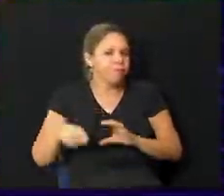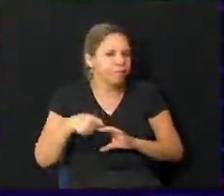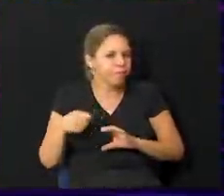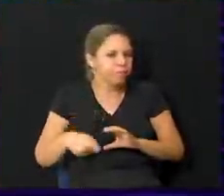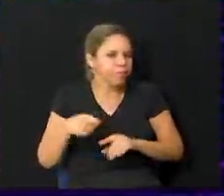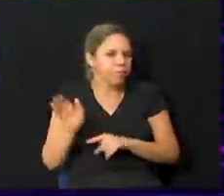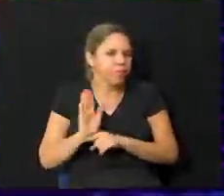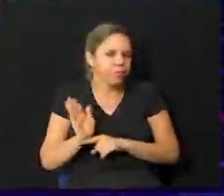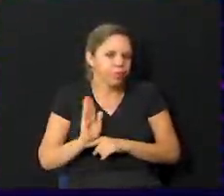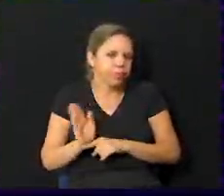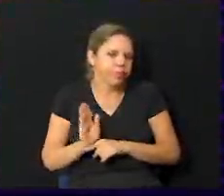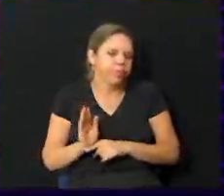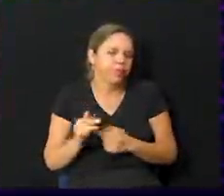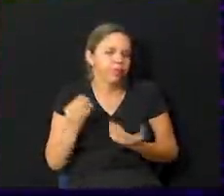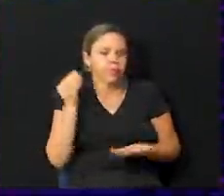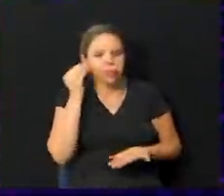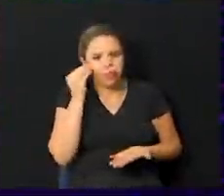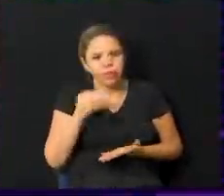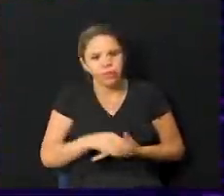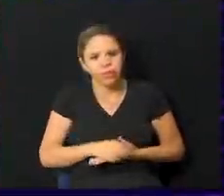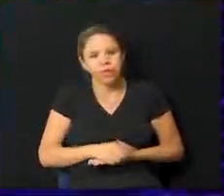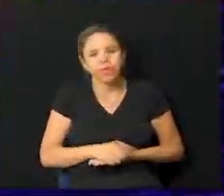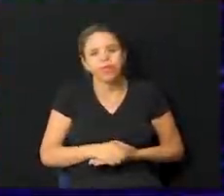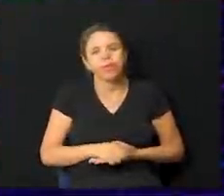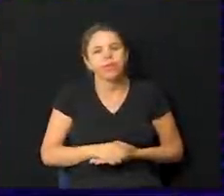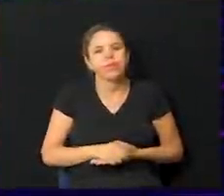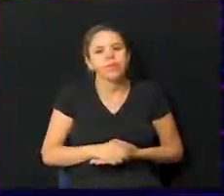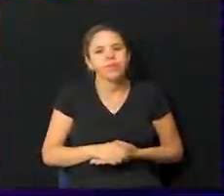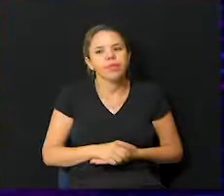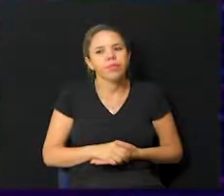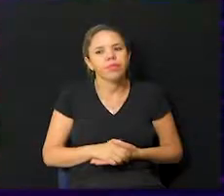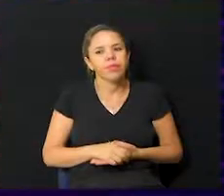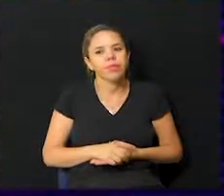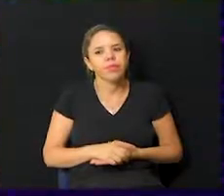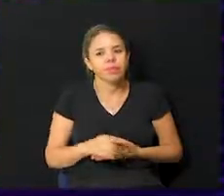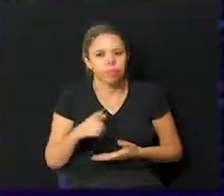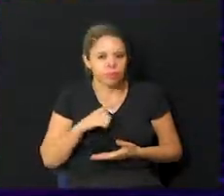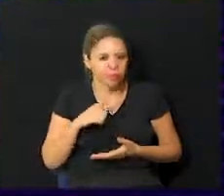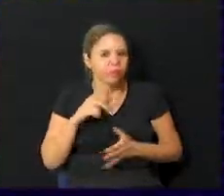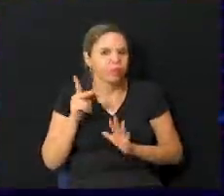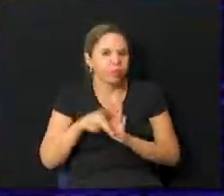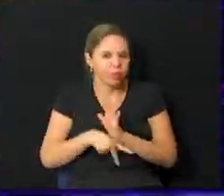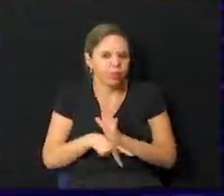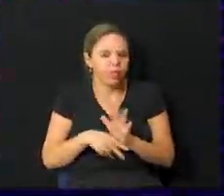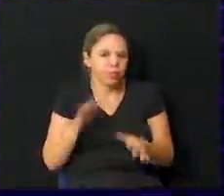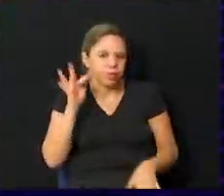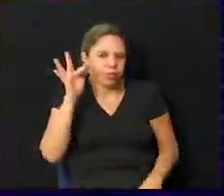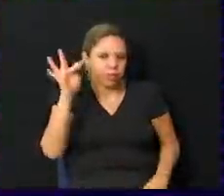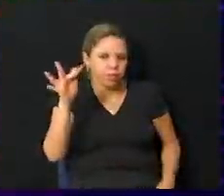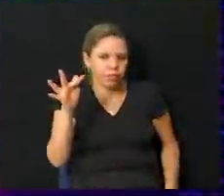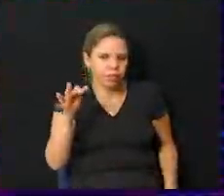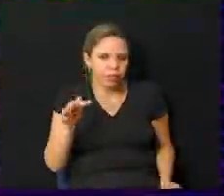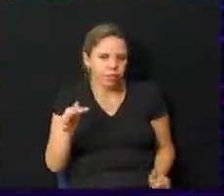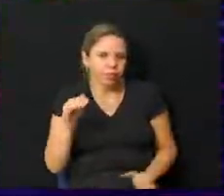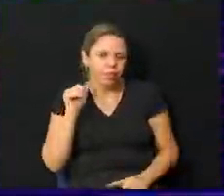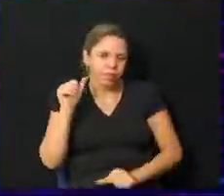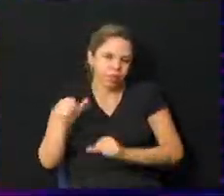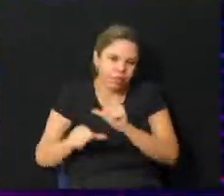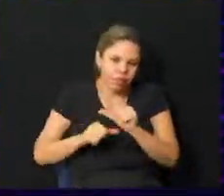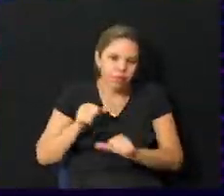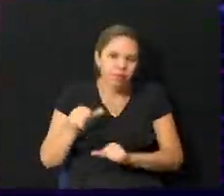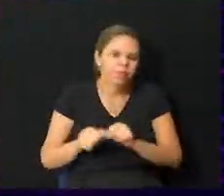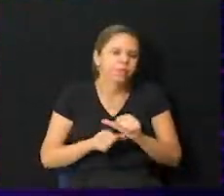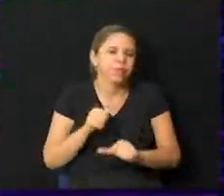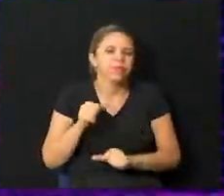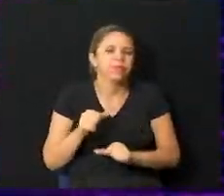com vídeo, alguns experimentos com vídeo, e há esse projeto futuro de